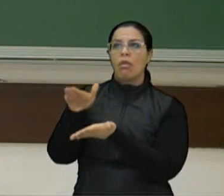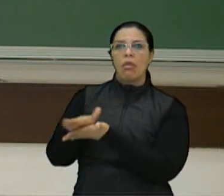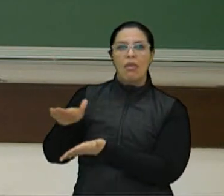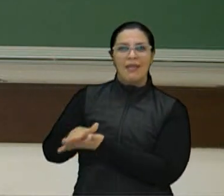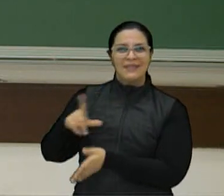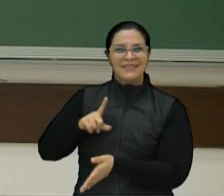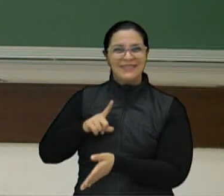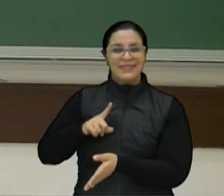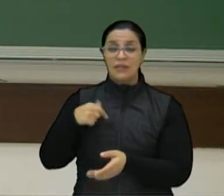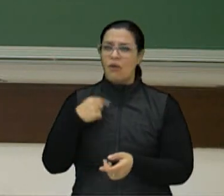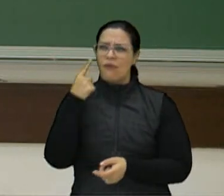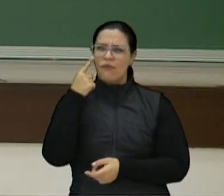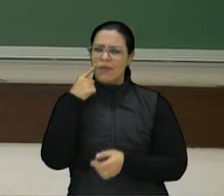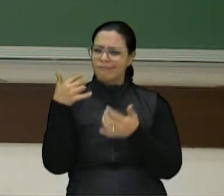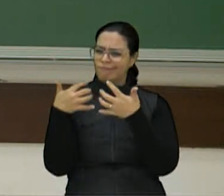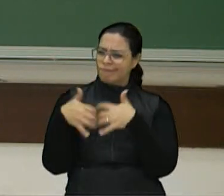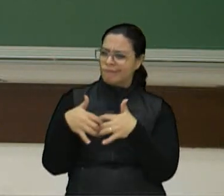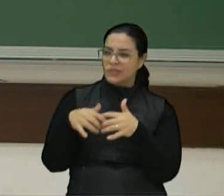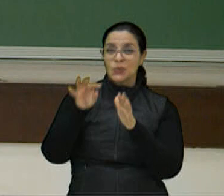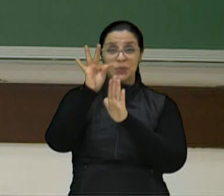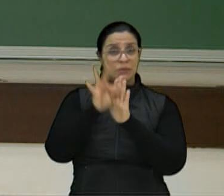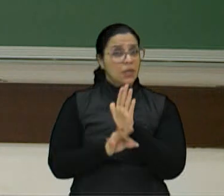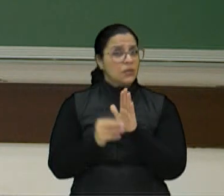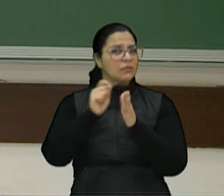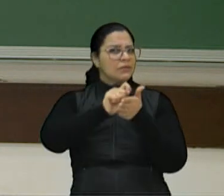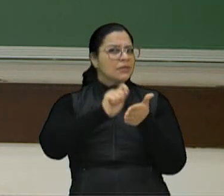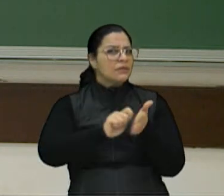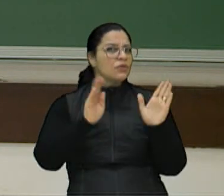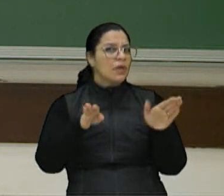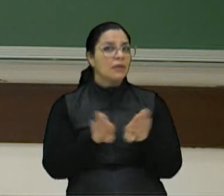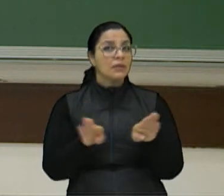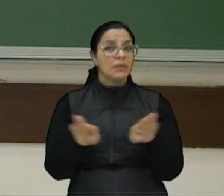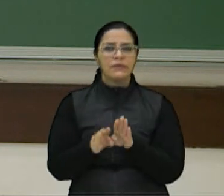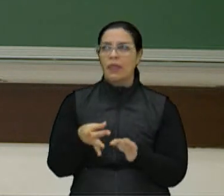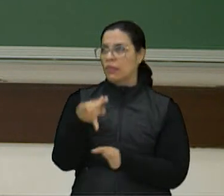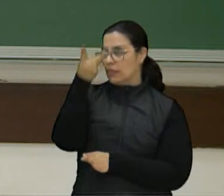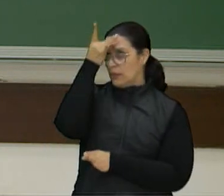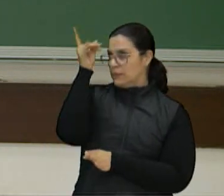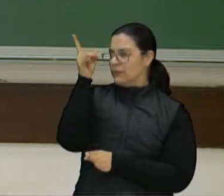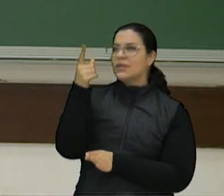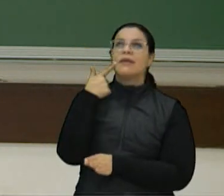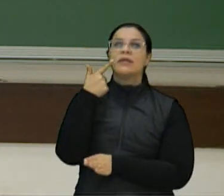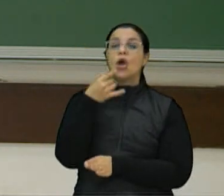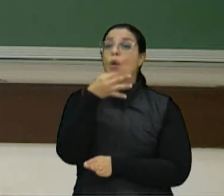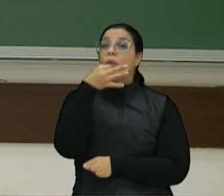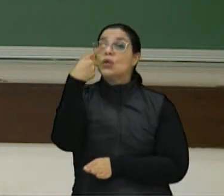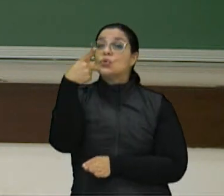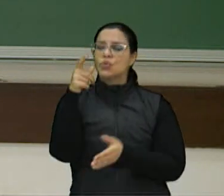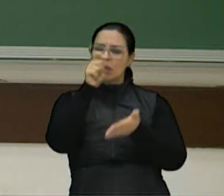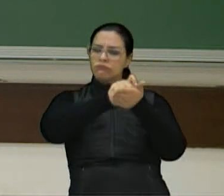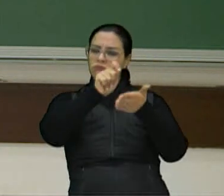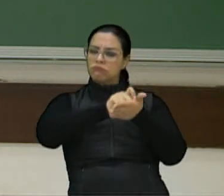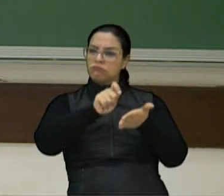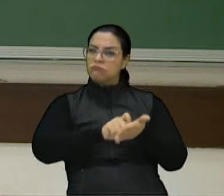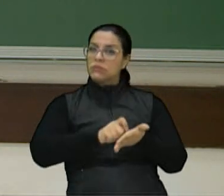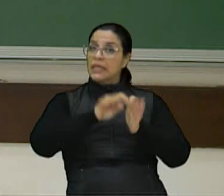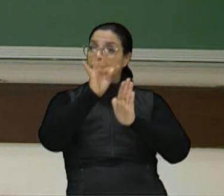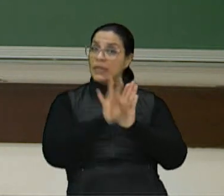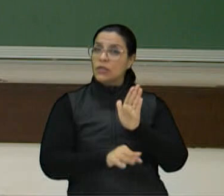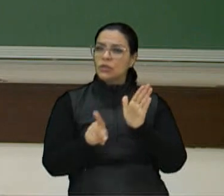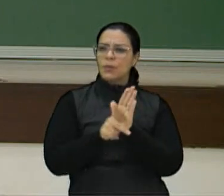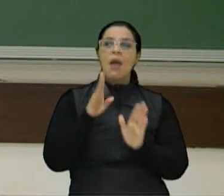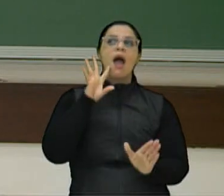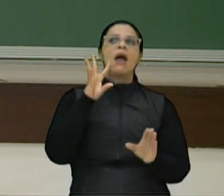Começou a construir aí um texto, para que você não tenha algo de cor, mas sim você tenha um texto a partir do